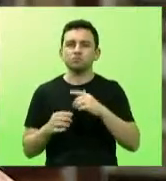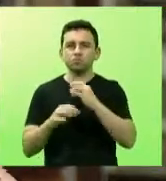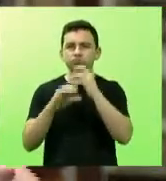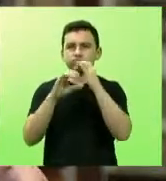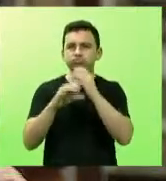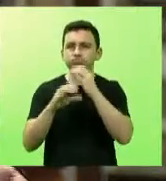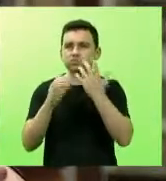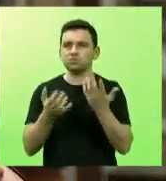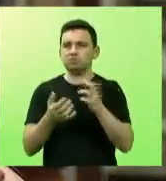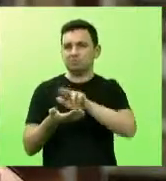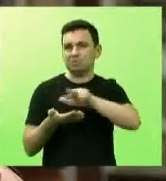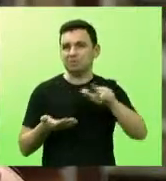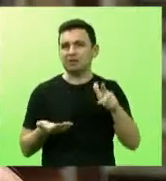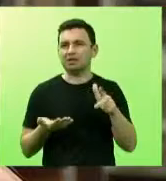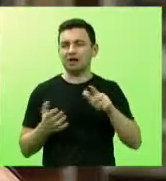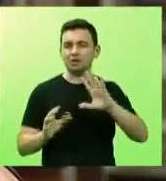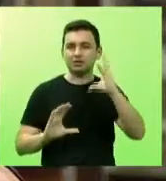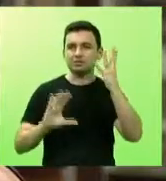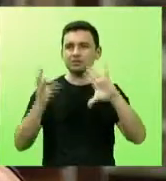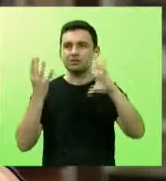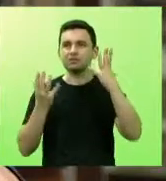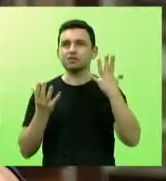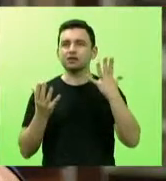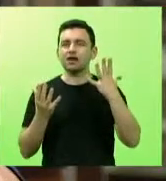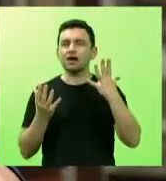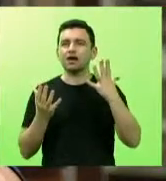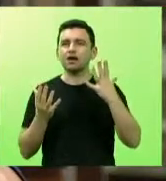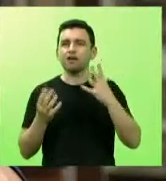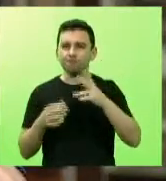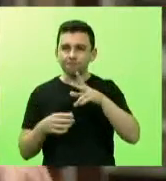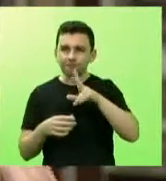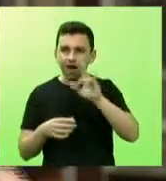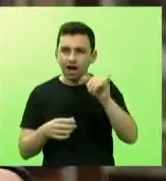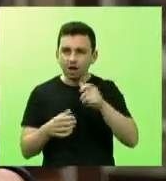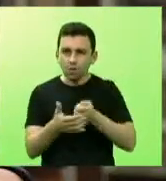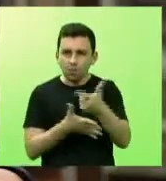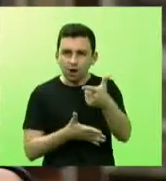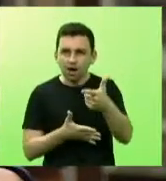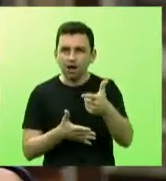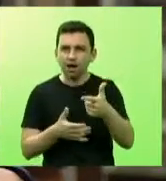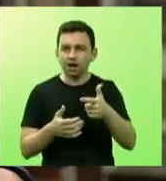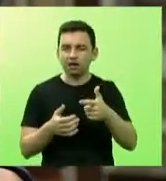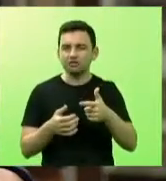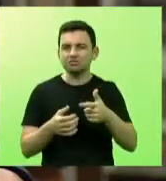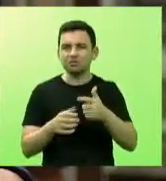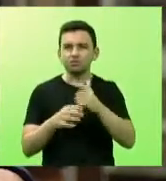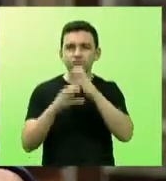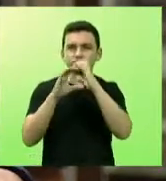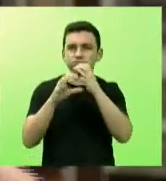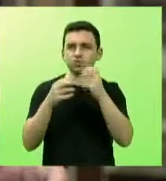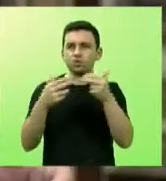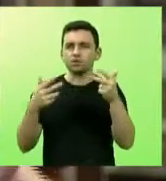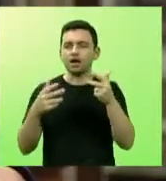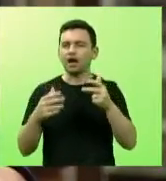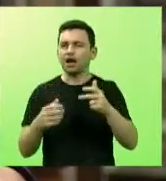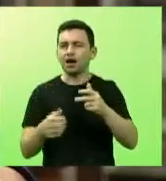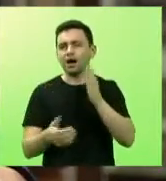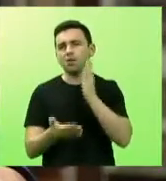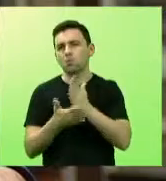que mais pode acontecer? Com que, né? Vou comprar uma gaita, um batuque para fazer fanfarra. Quando a gente pensa, não, agora